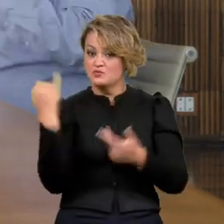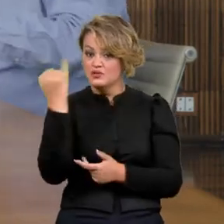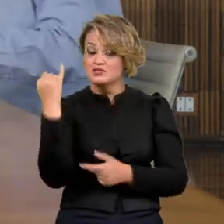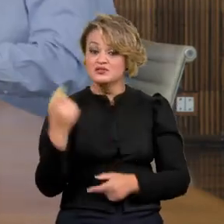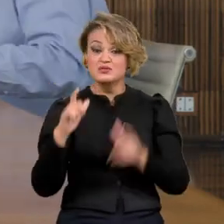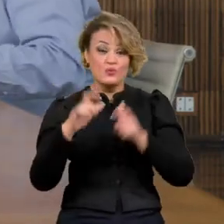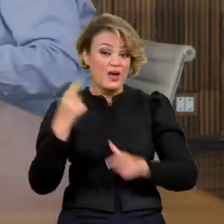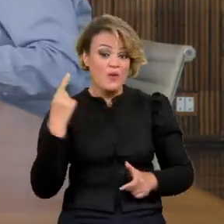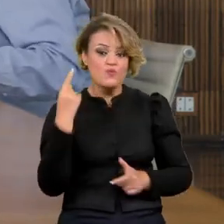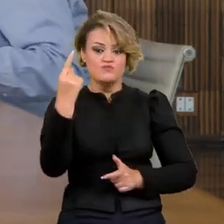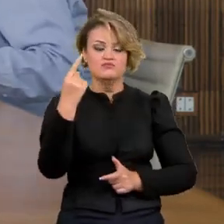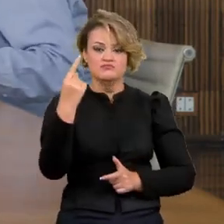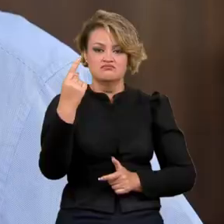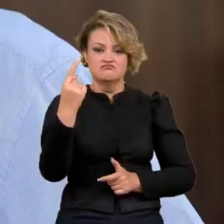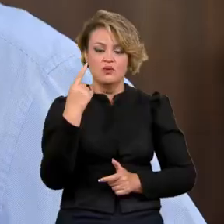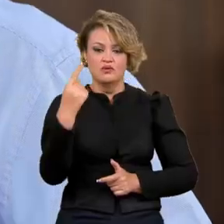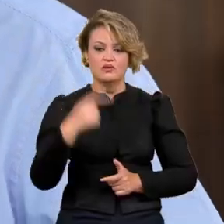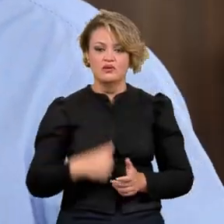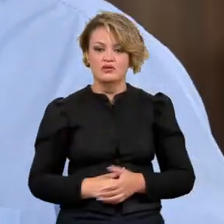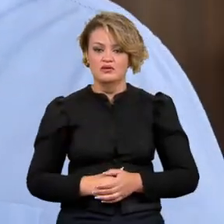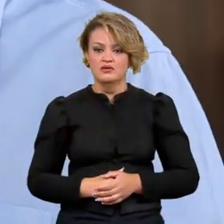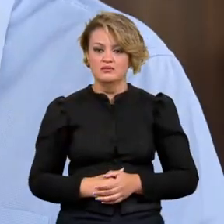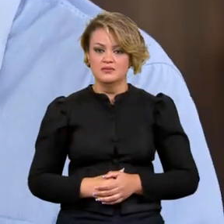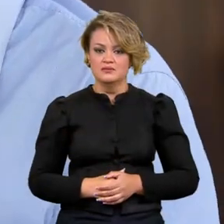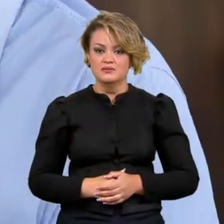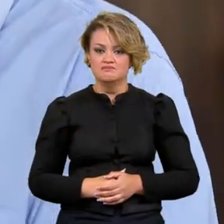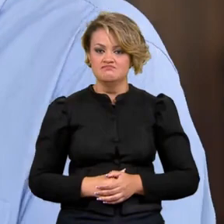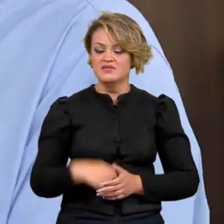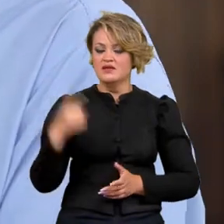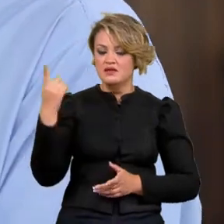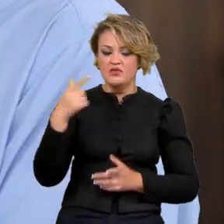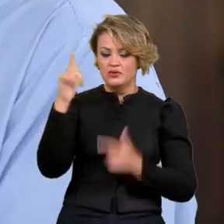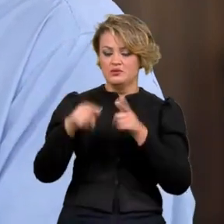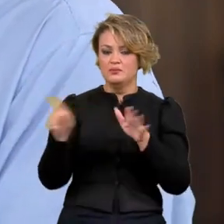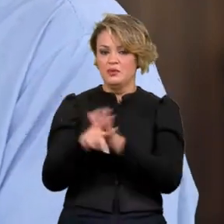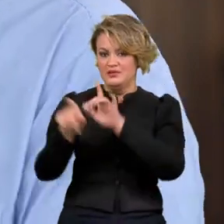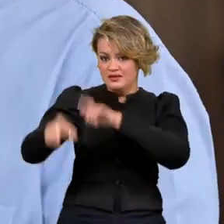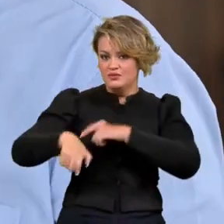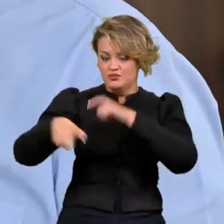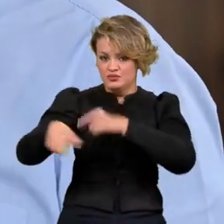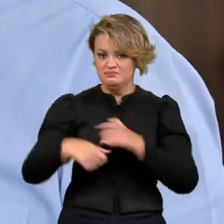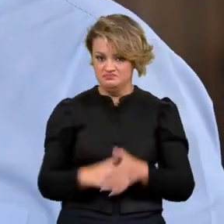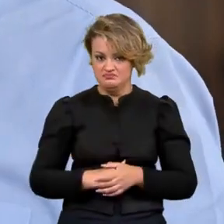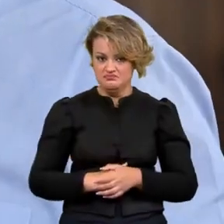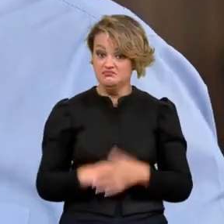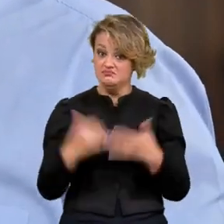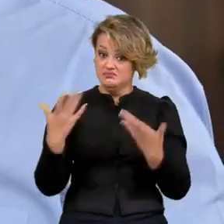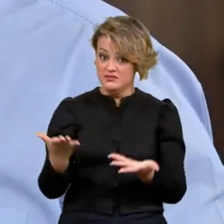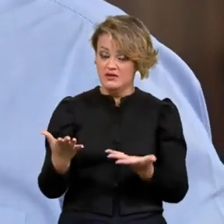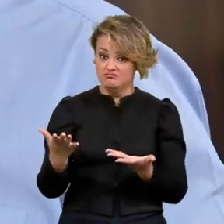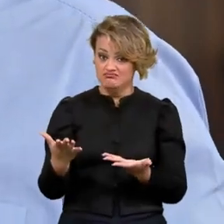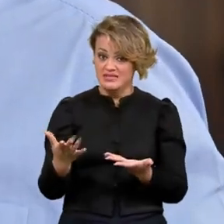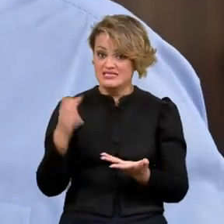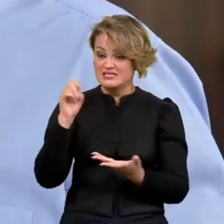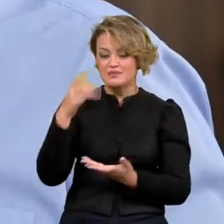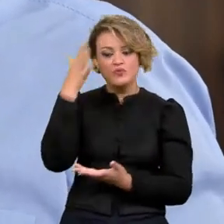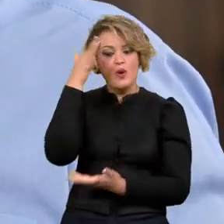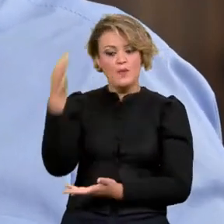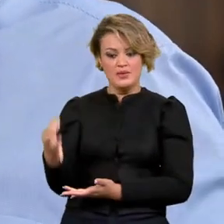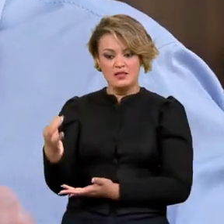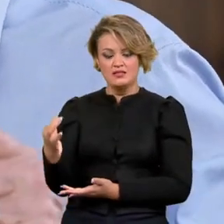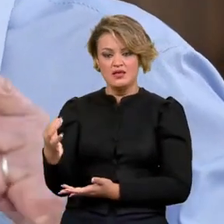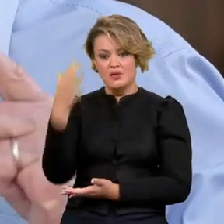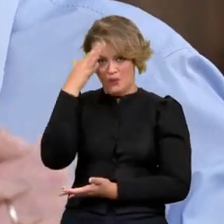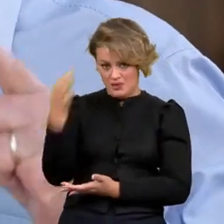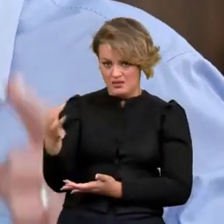era a barraca da pequena agricultura Então eu acho que se as pessoas tiveram essa compreensão e graças a Deus o